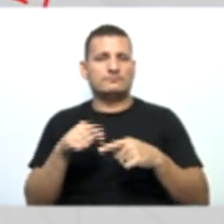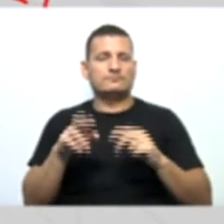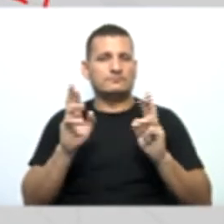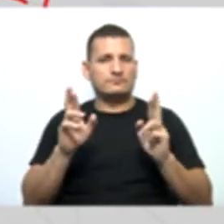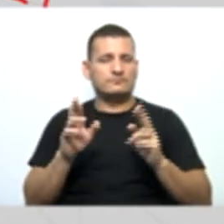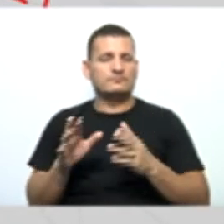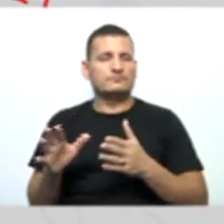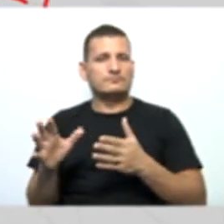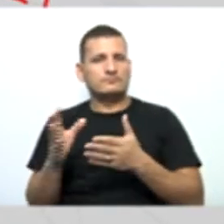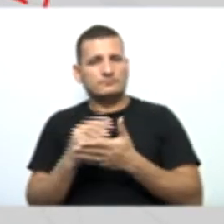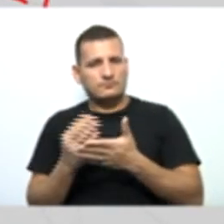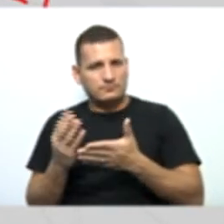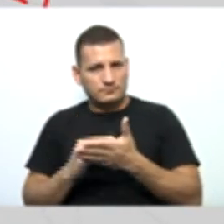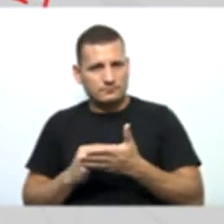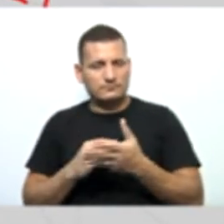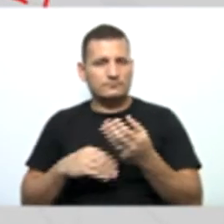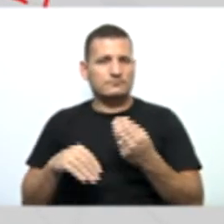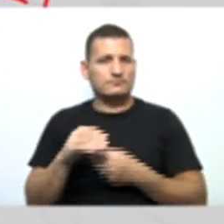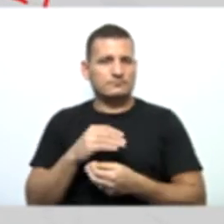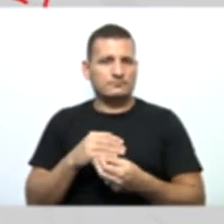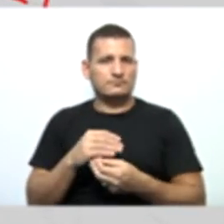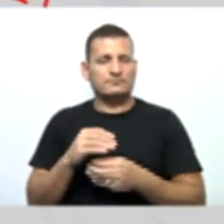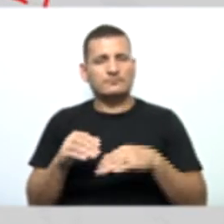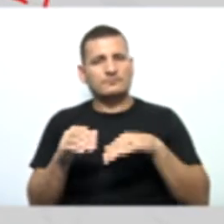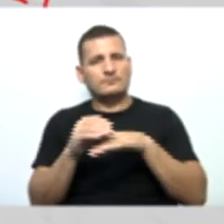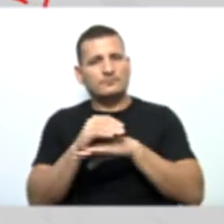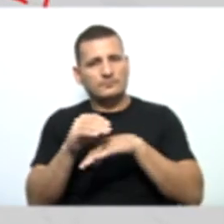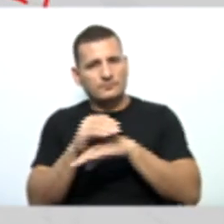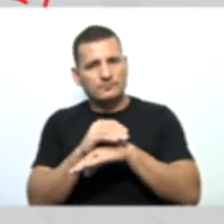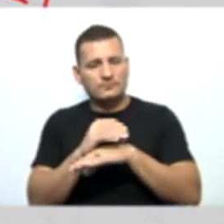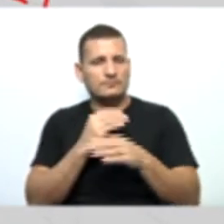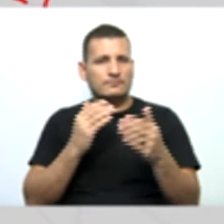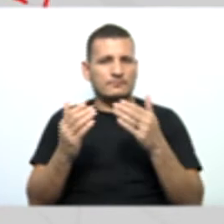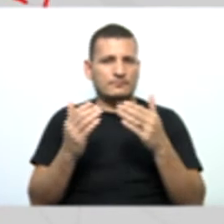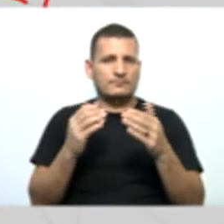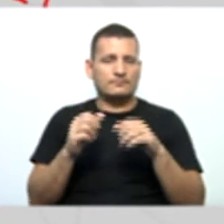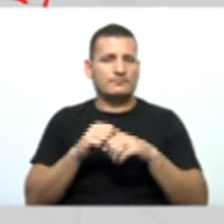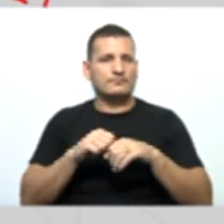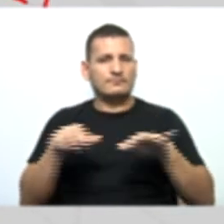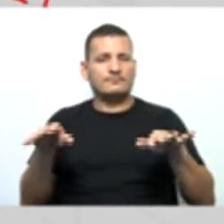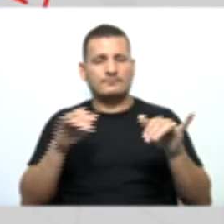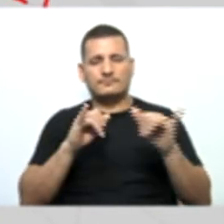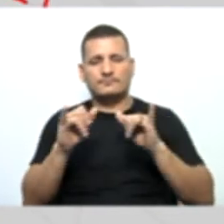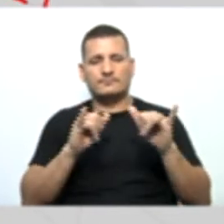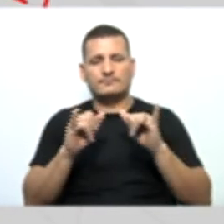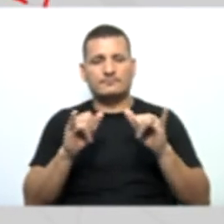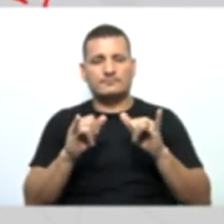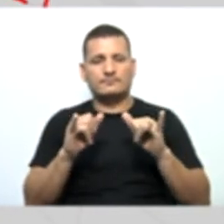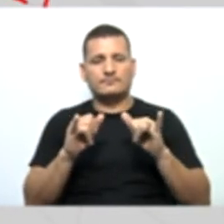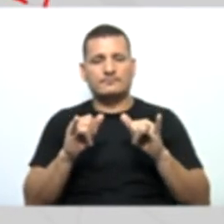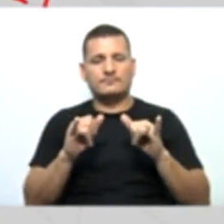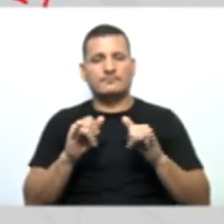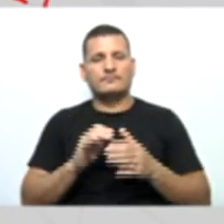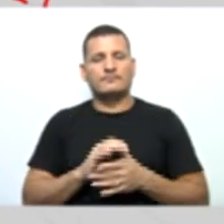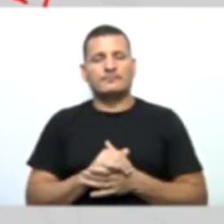coleta, processamento, armazenamento, análise, distribuição da informação. E mais ainda, tem que